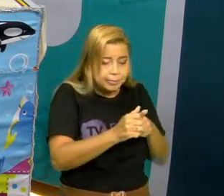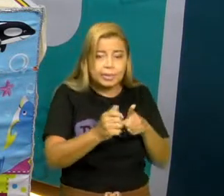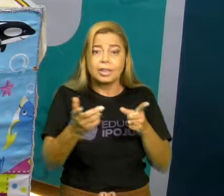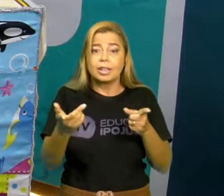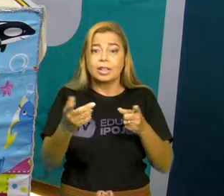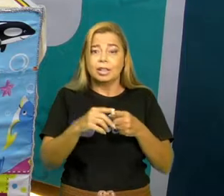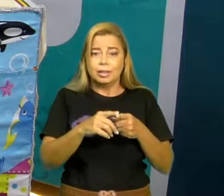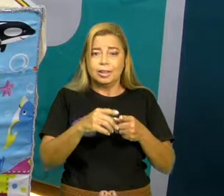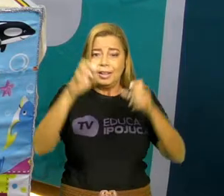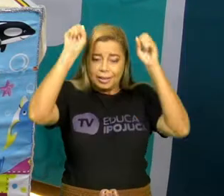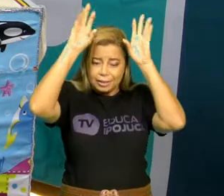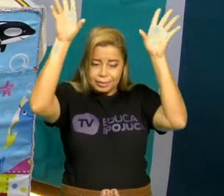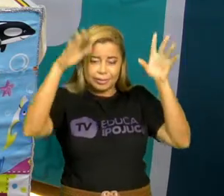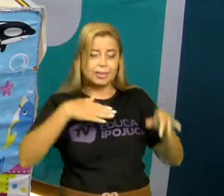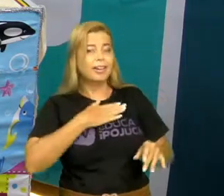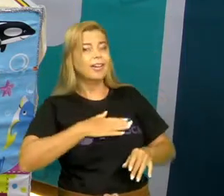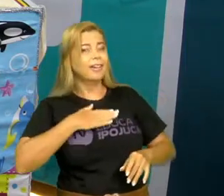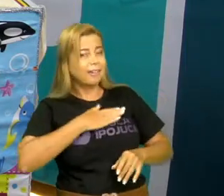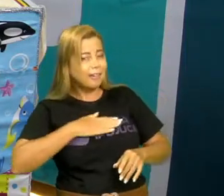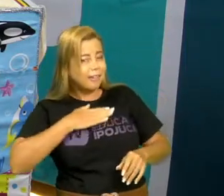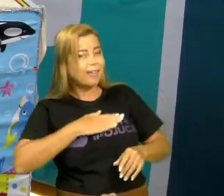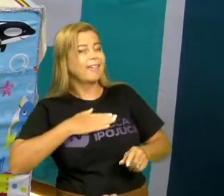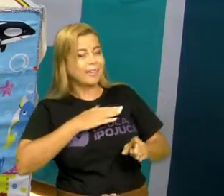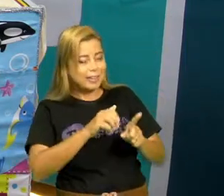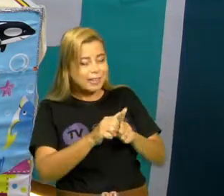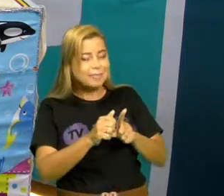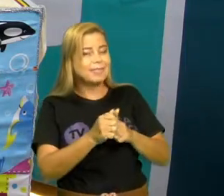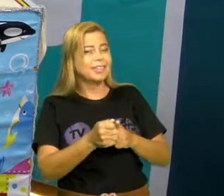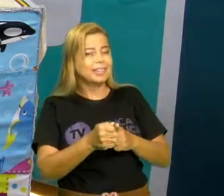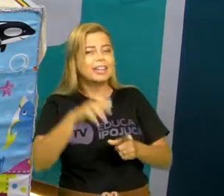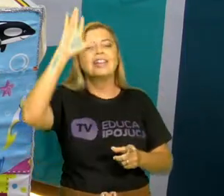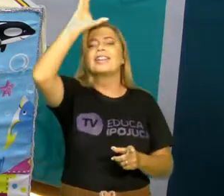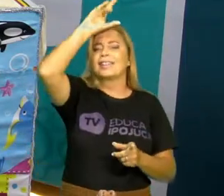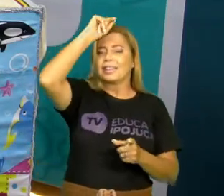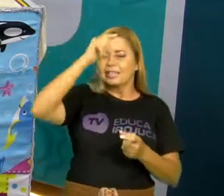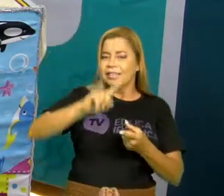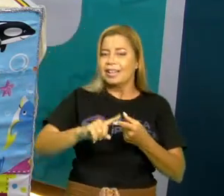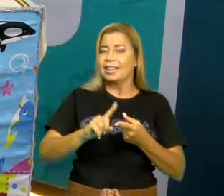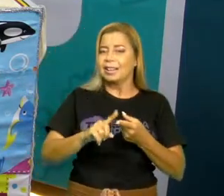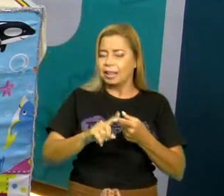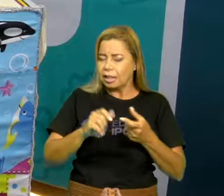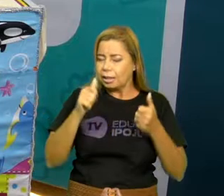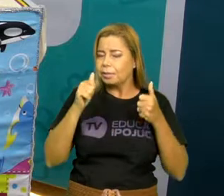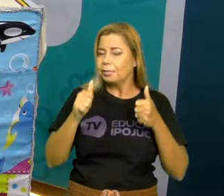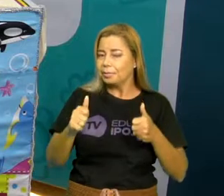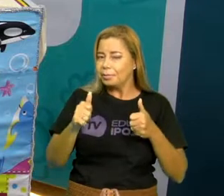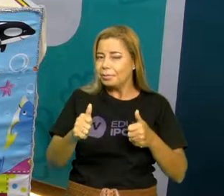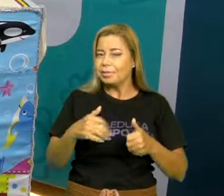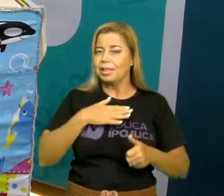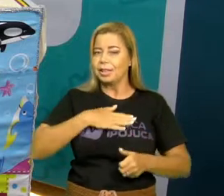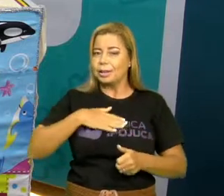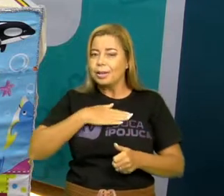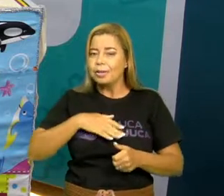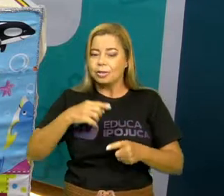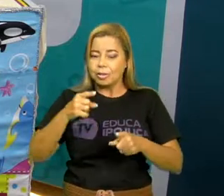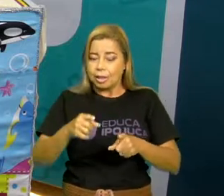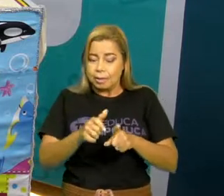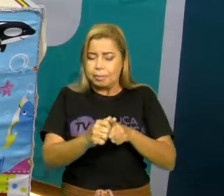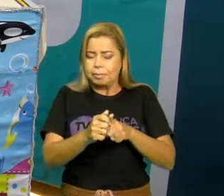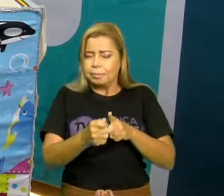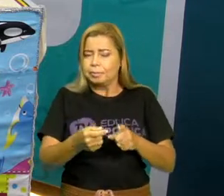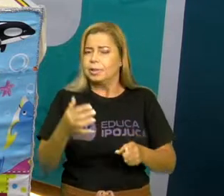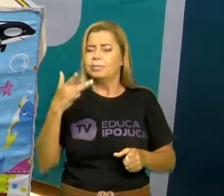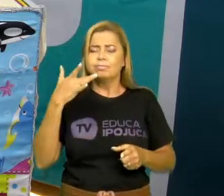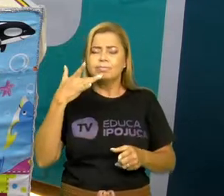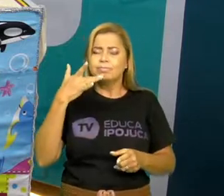gosto também. Tu gosta? A galinha também gosta de grão de milho. Assadinho na fogueira. Oh, é uma delícia, não é,